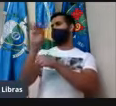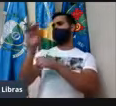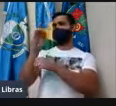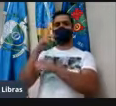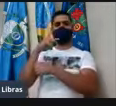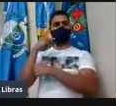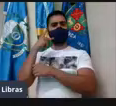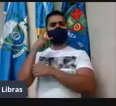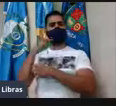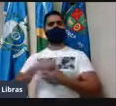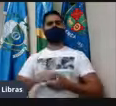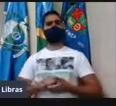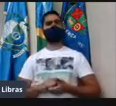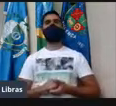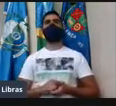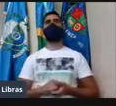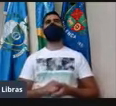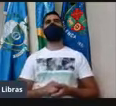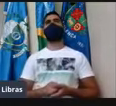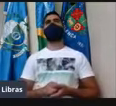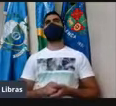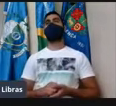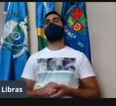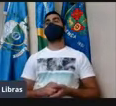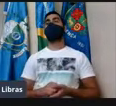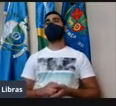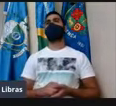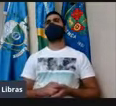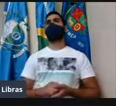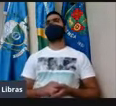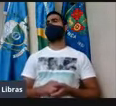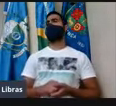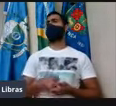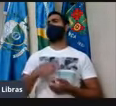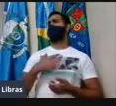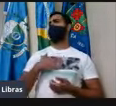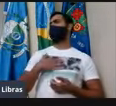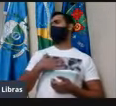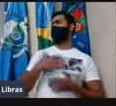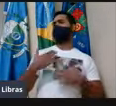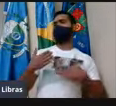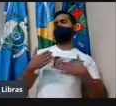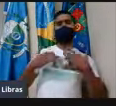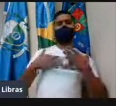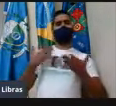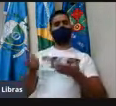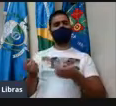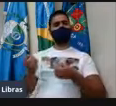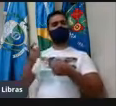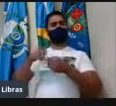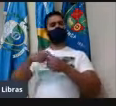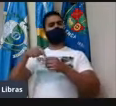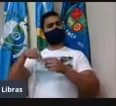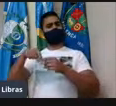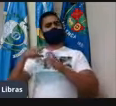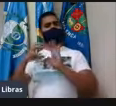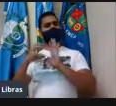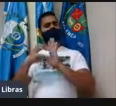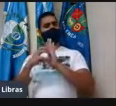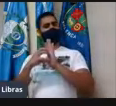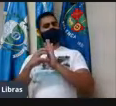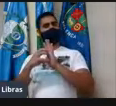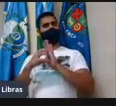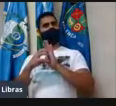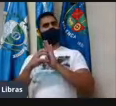vereadores. E para mim é um motivo de muita alegria retornar a esta casa, não só